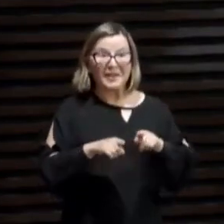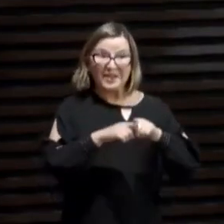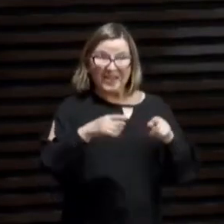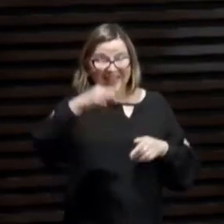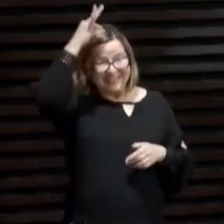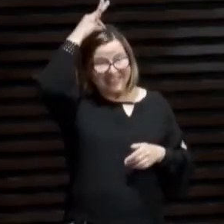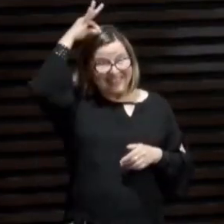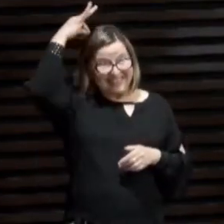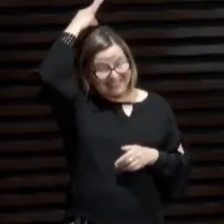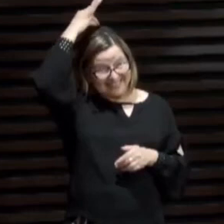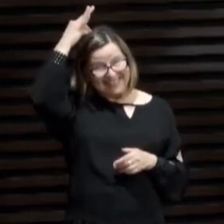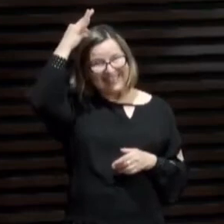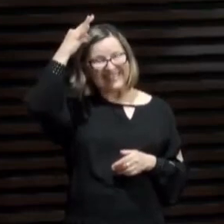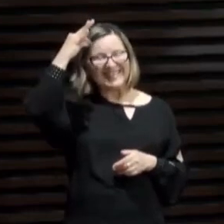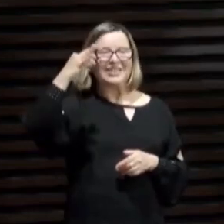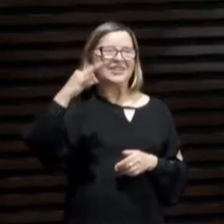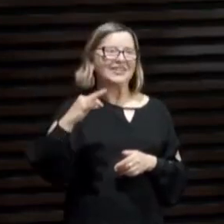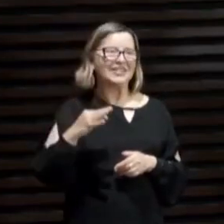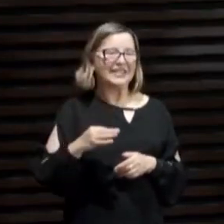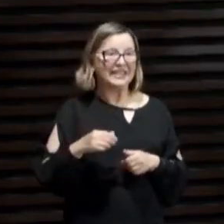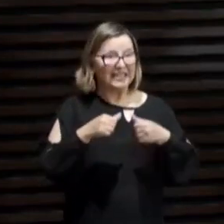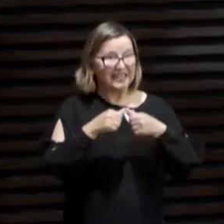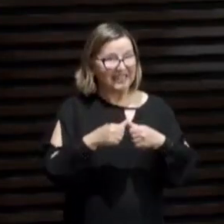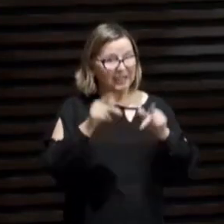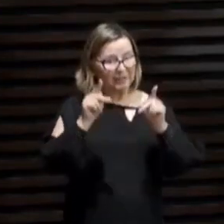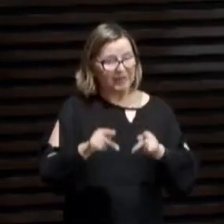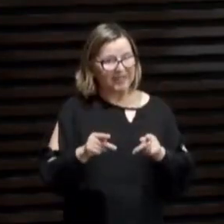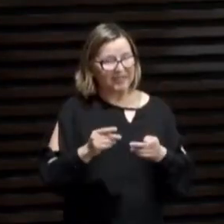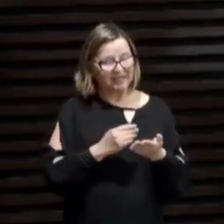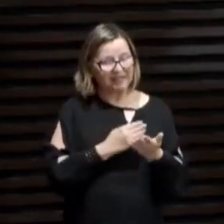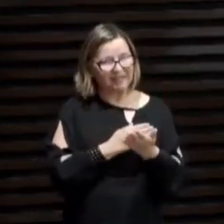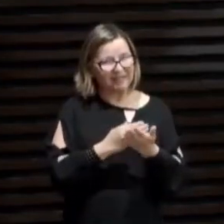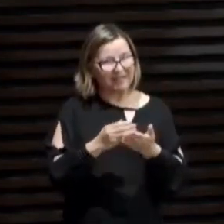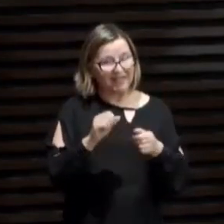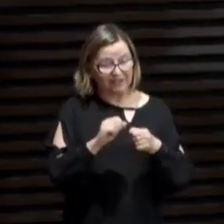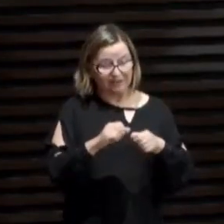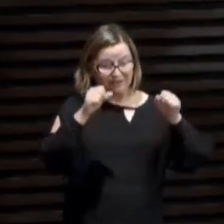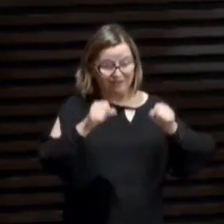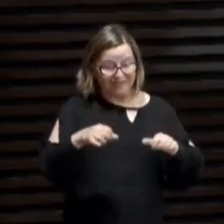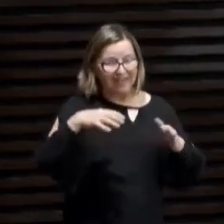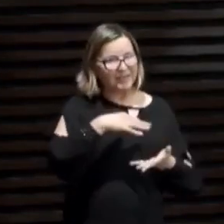desde a fundação do mundo. O que Gênesis 1, versículo 1 nos diz?